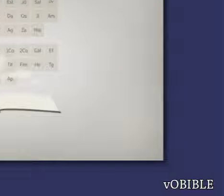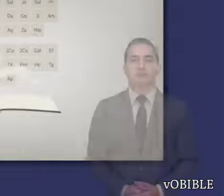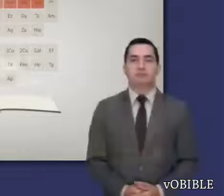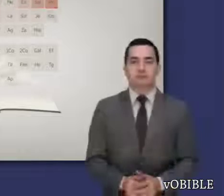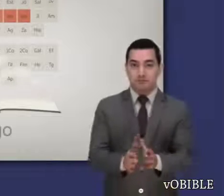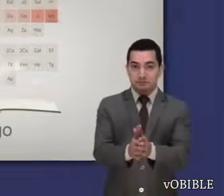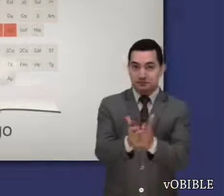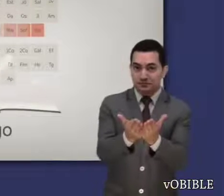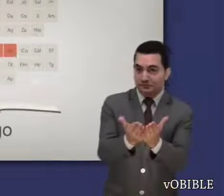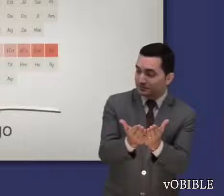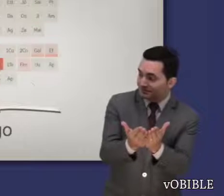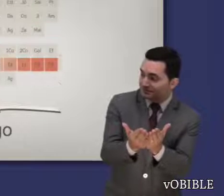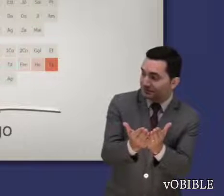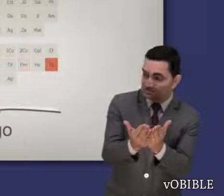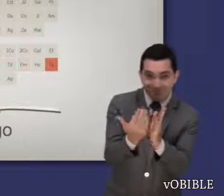Uma introdução a Tiago.